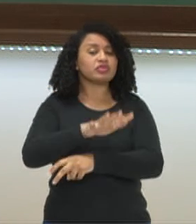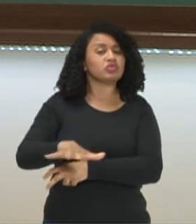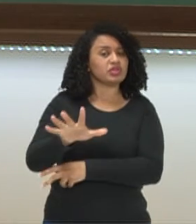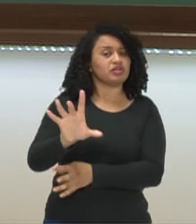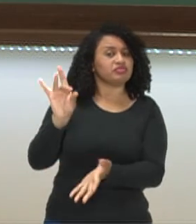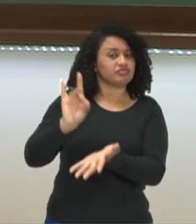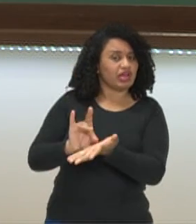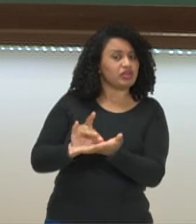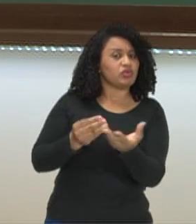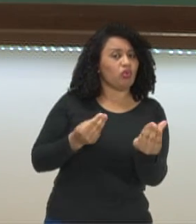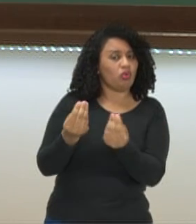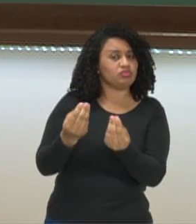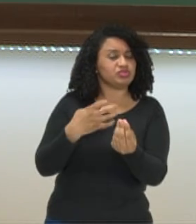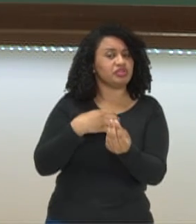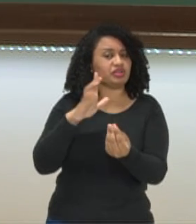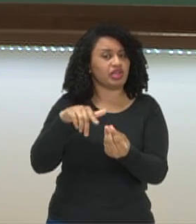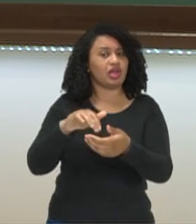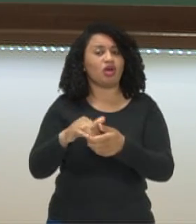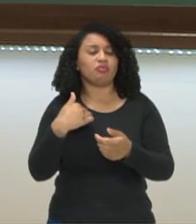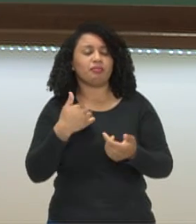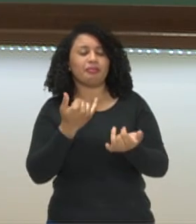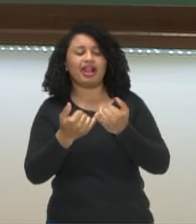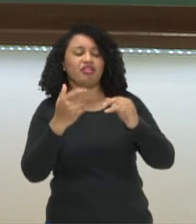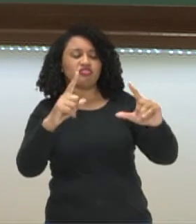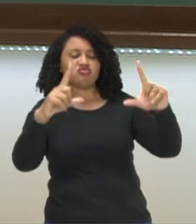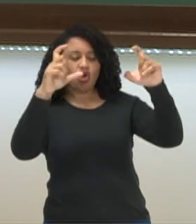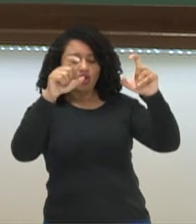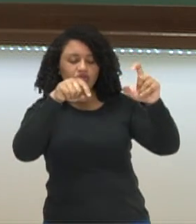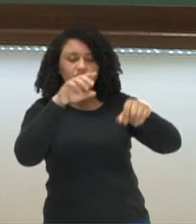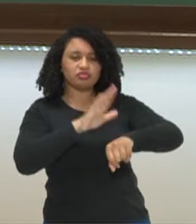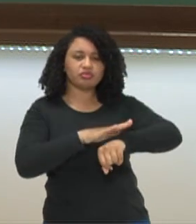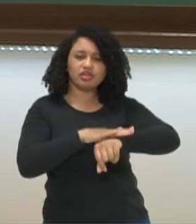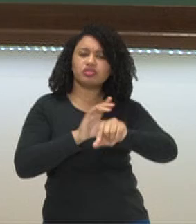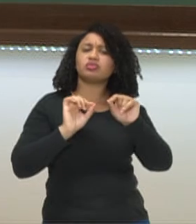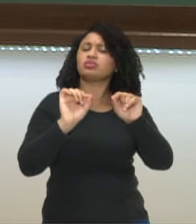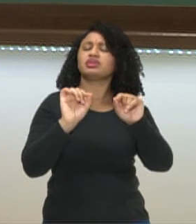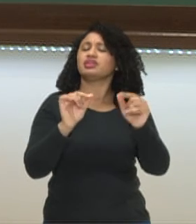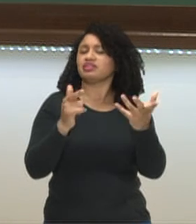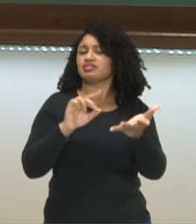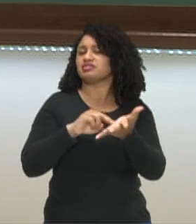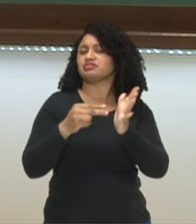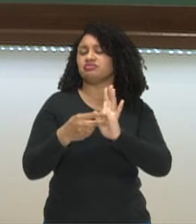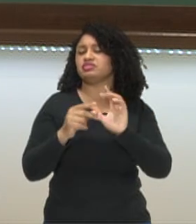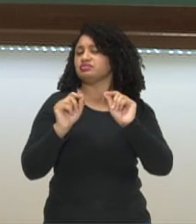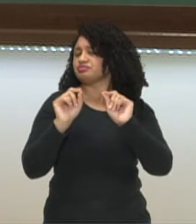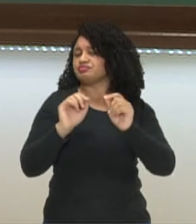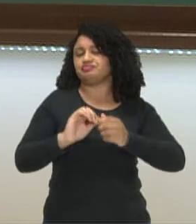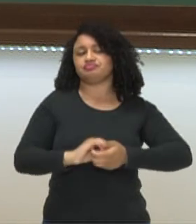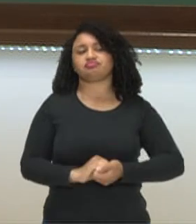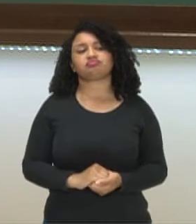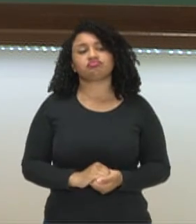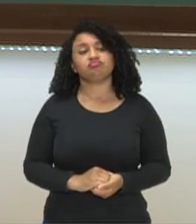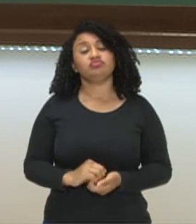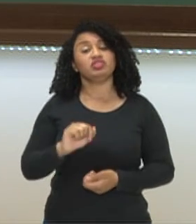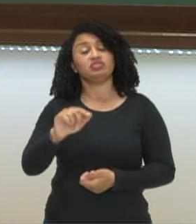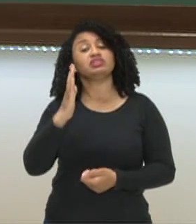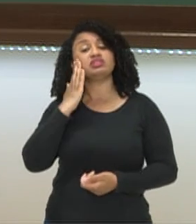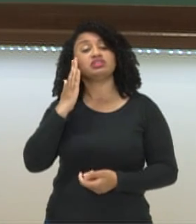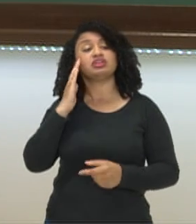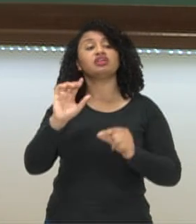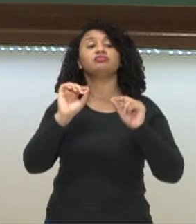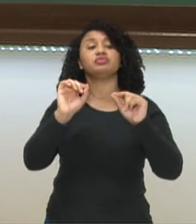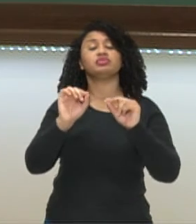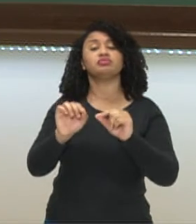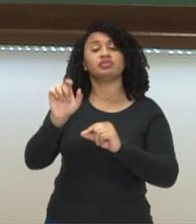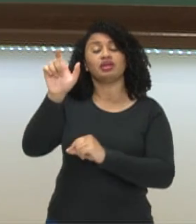realmente é? É como se tirasse uma foto desse instante? O que é isso, ser realista? Você já ouviu falar